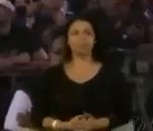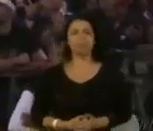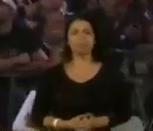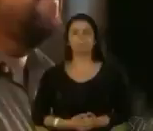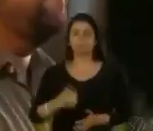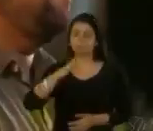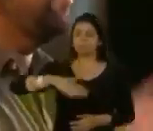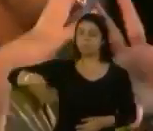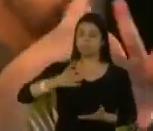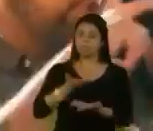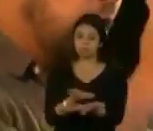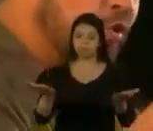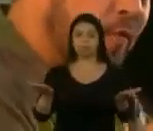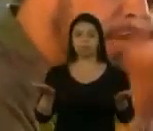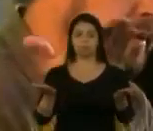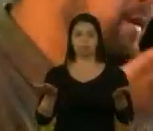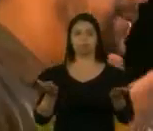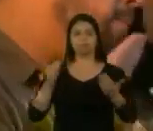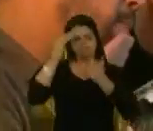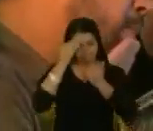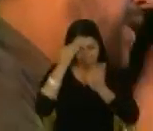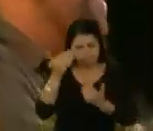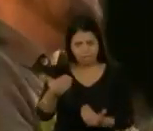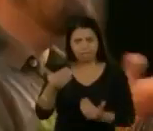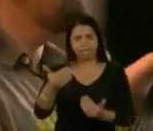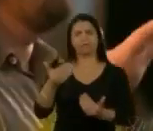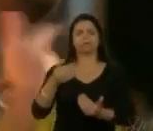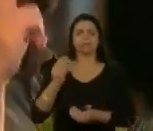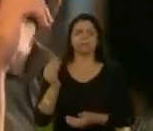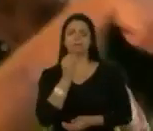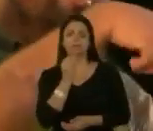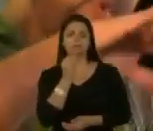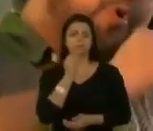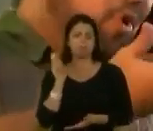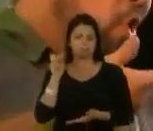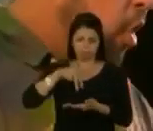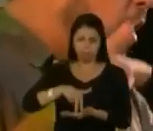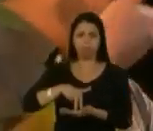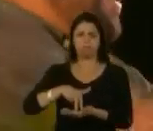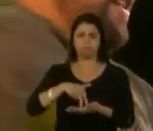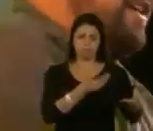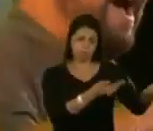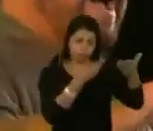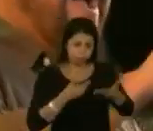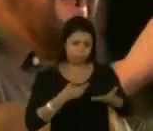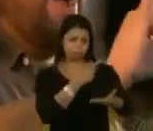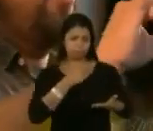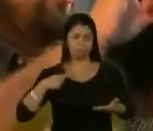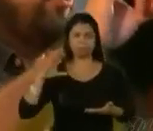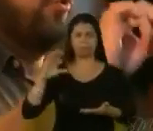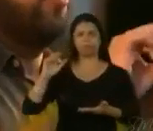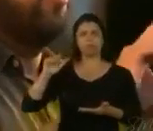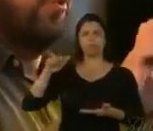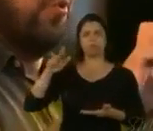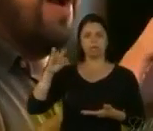A todos vocês, eu agradeço a oportunidade, o convite do Cláudio Duarte, para que